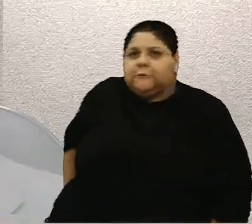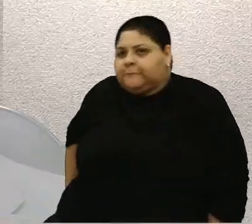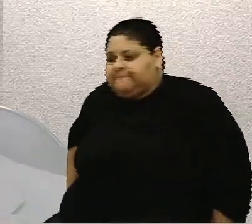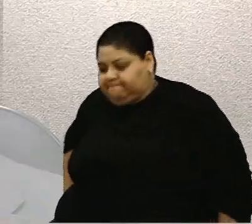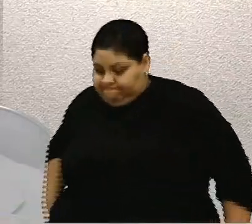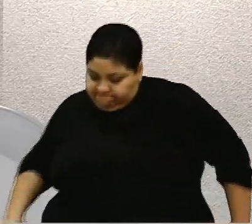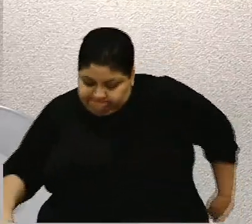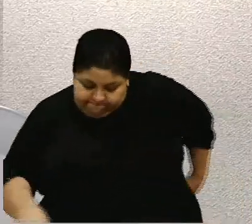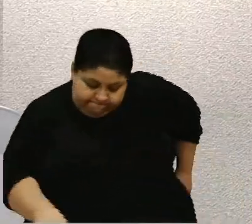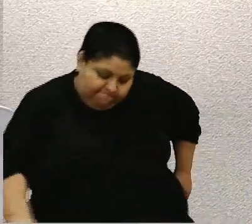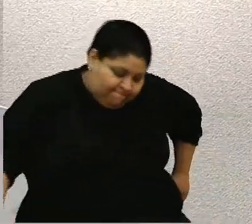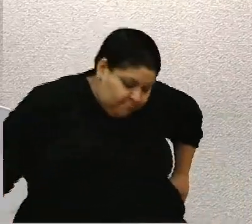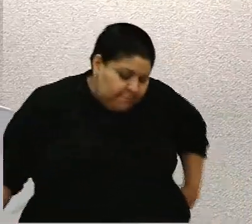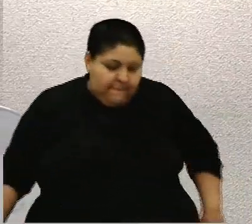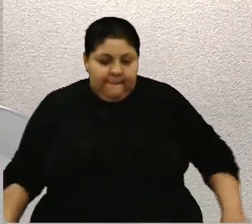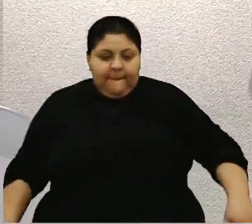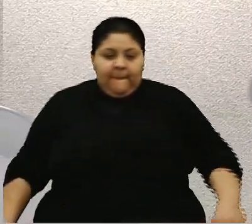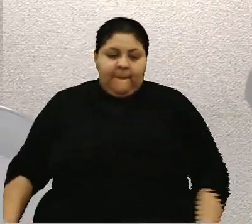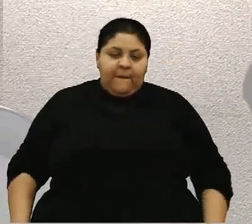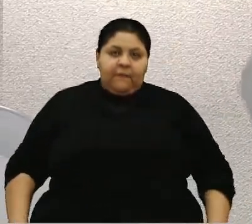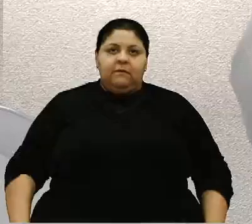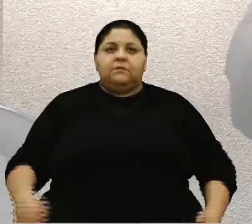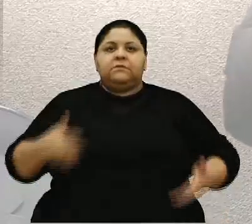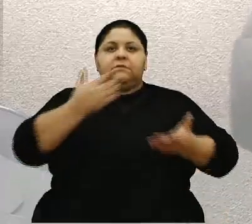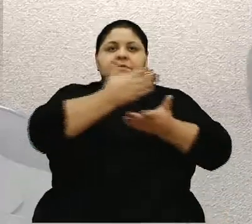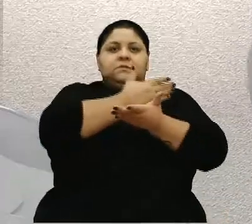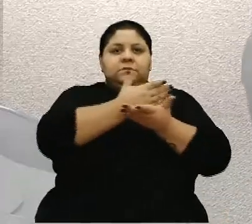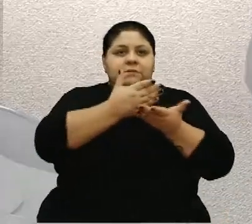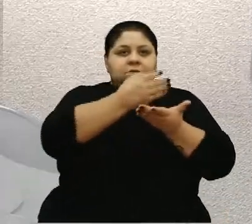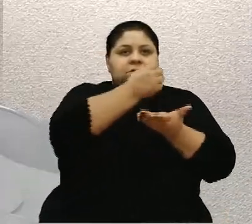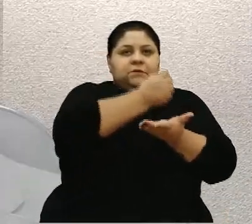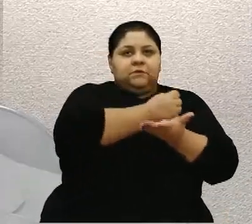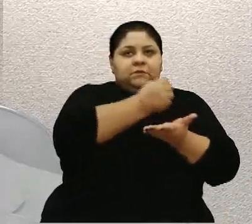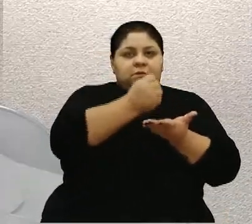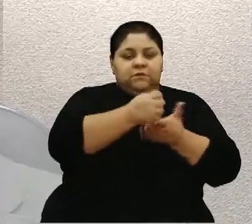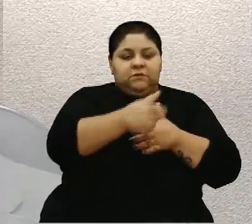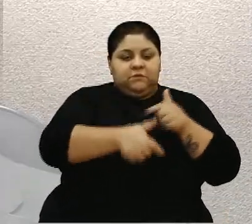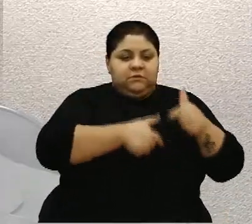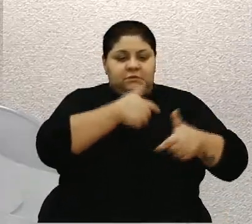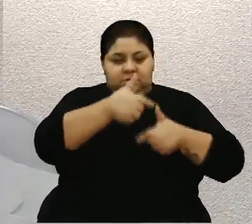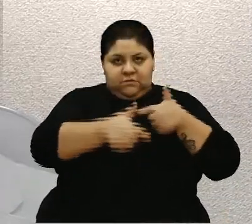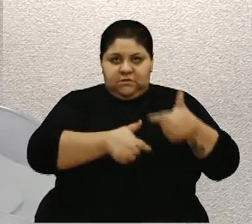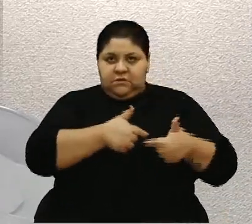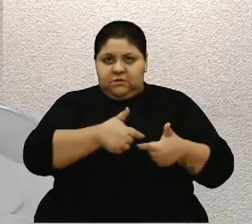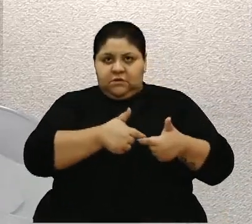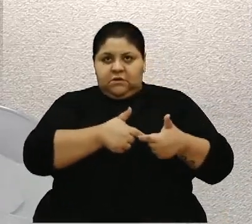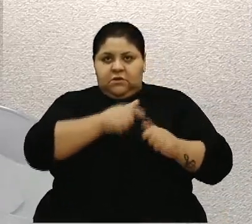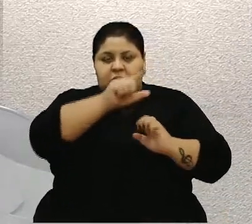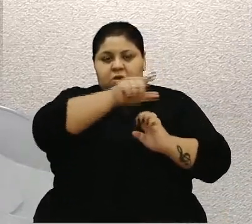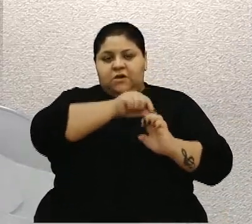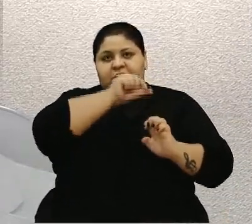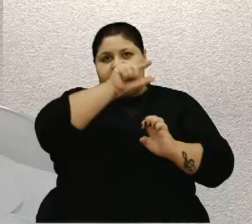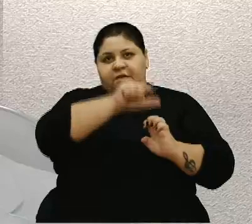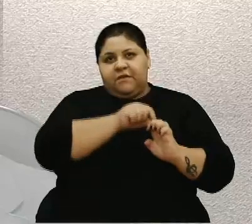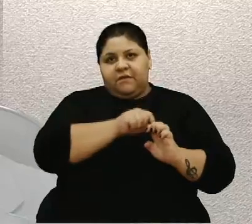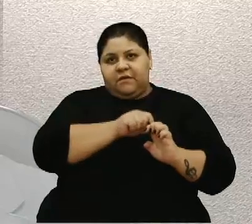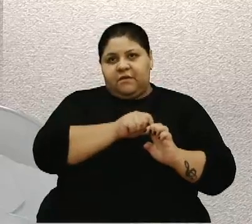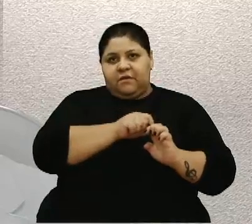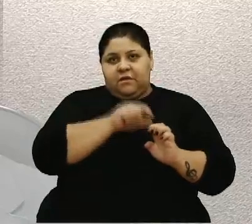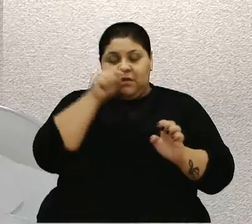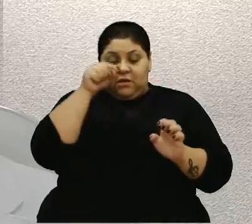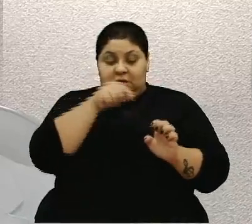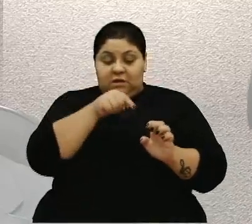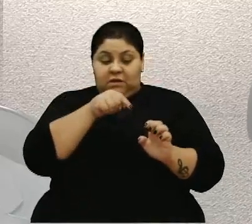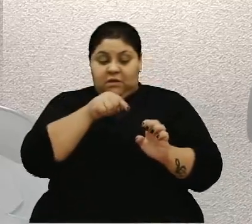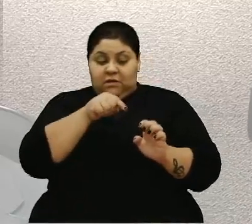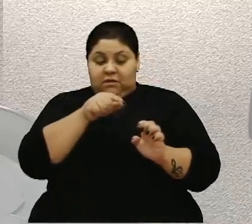Ora, a partir do momento que é feita uma contratação, existe um contrato de trabalho com a tal empresa. Se a tal empresa não